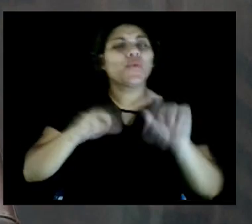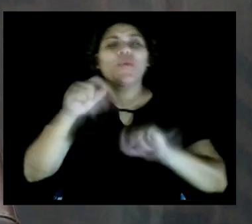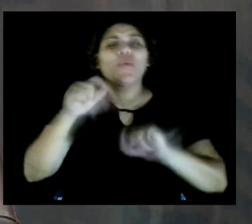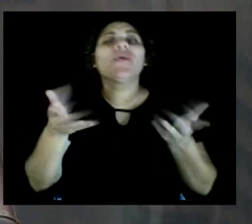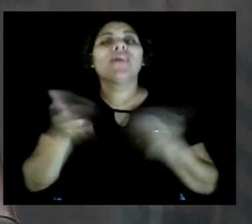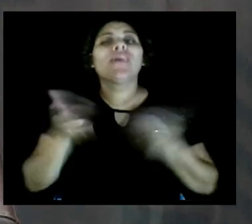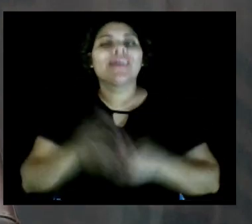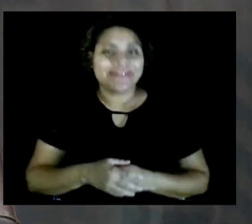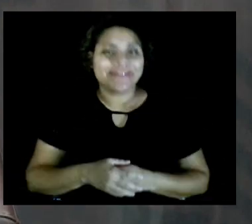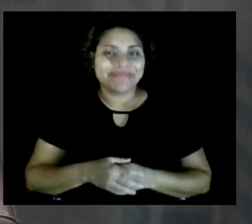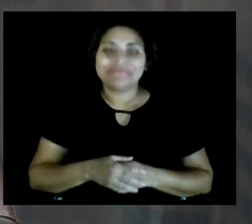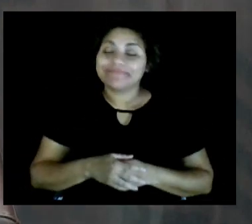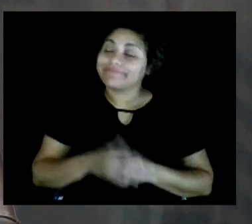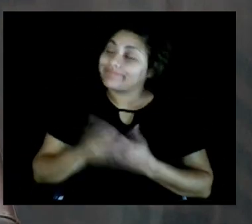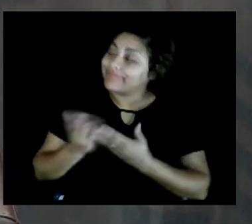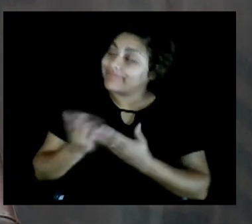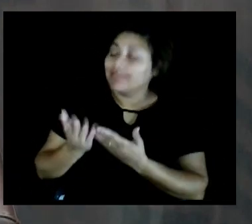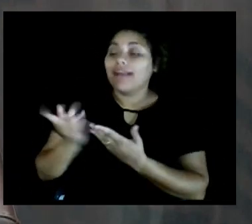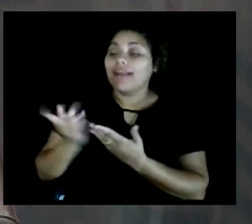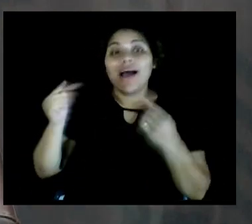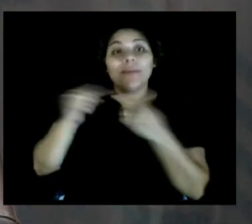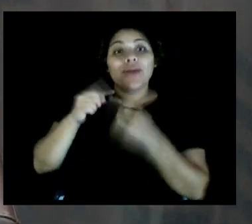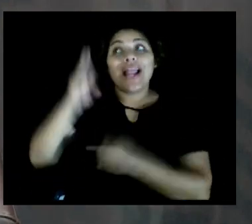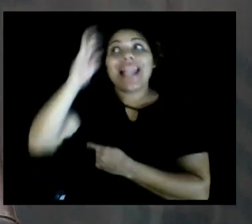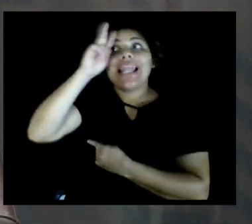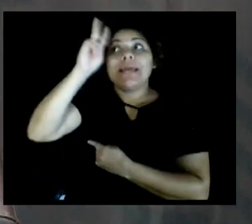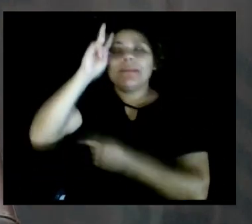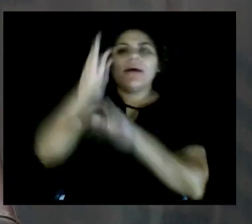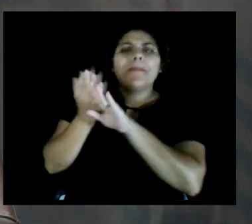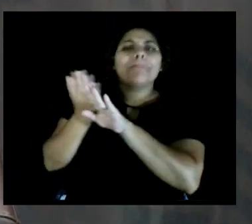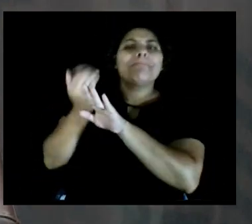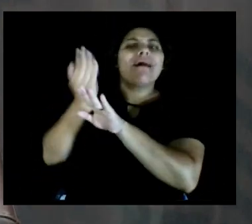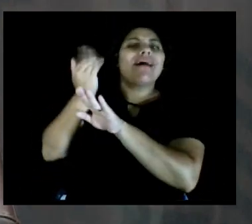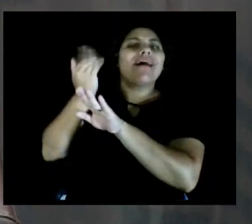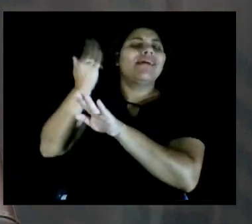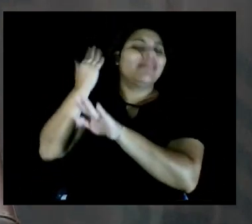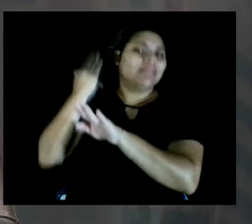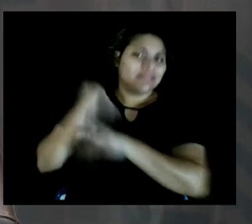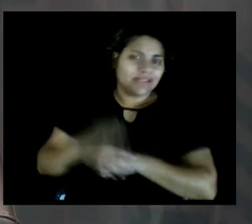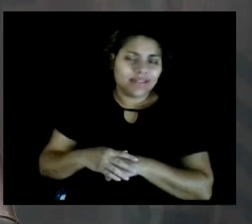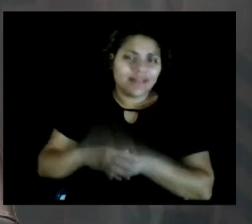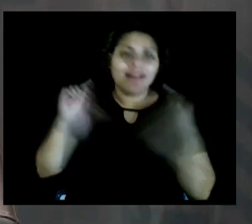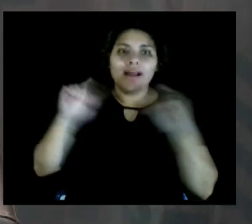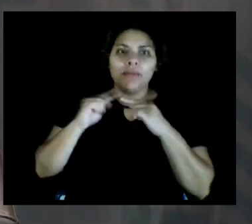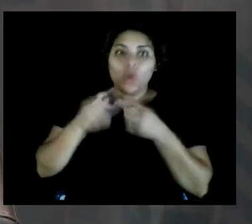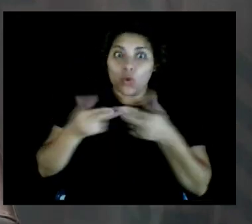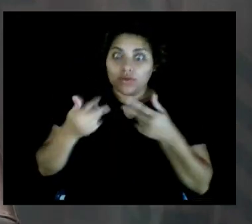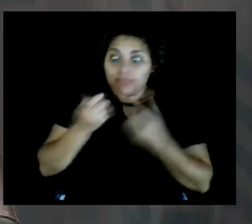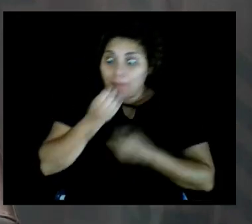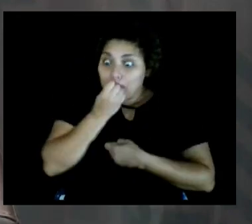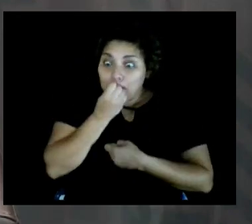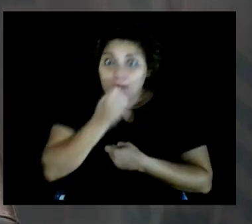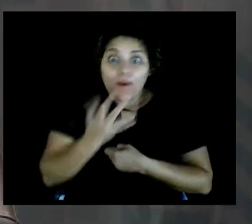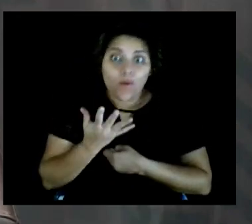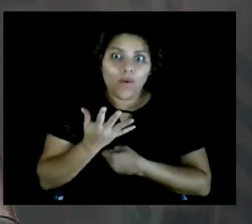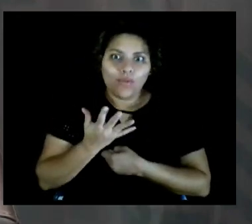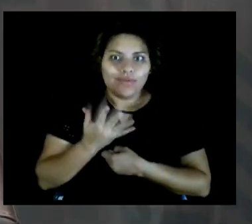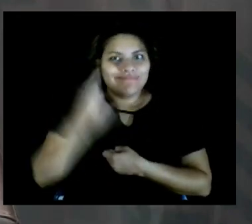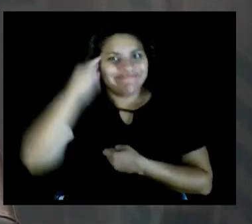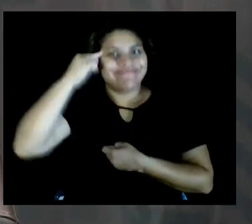uma lembrança de algo do passado e geralmente é de coisa boa. Mas a Priscila está aqui para